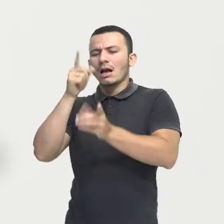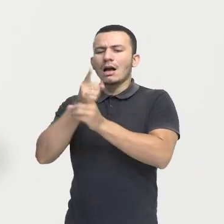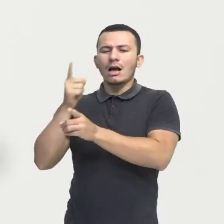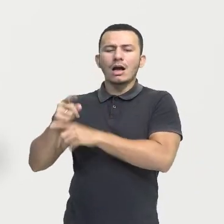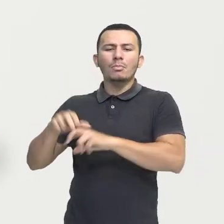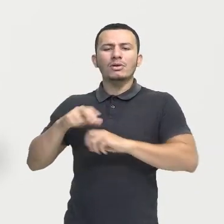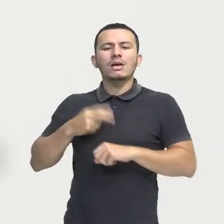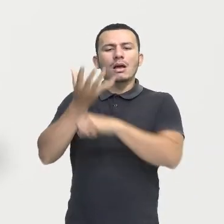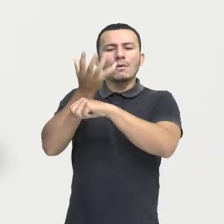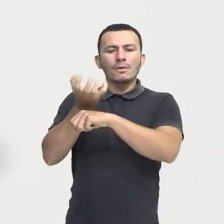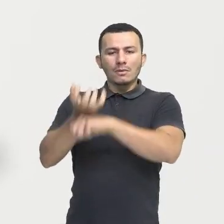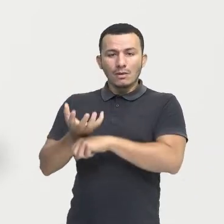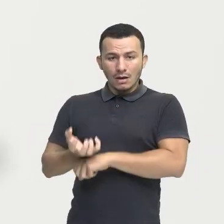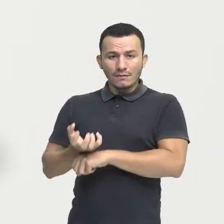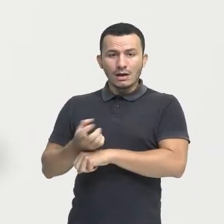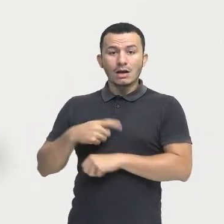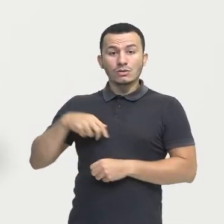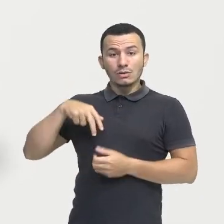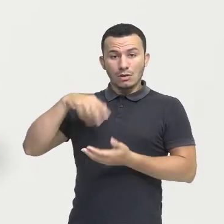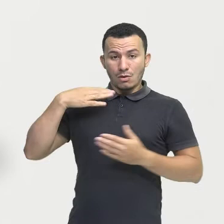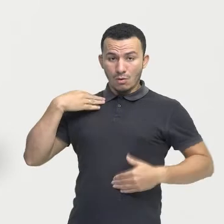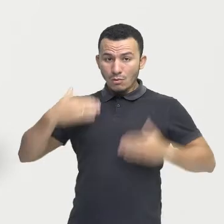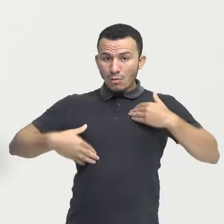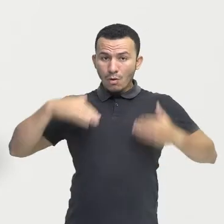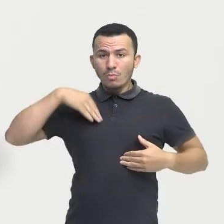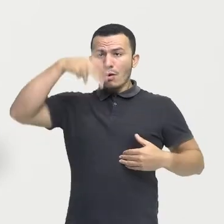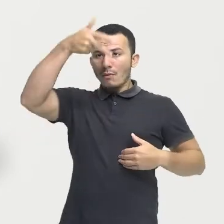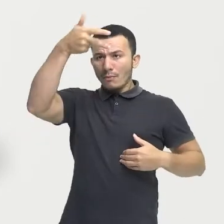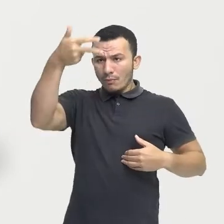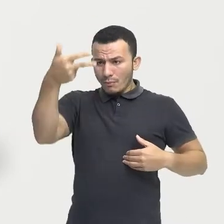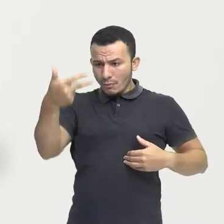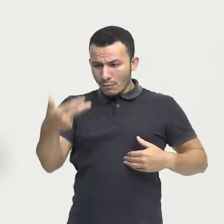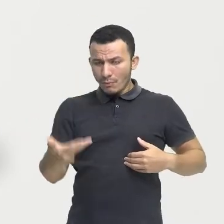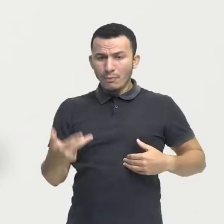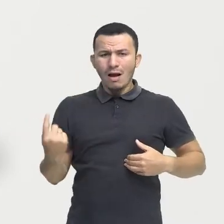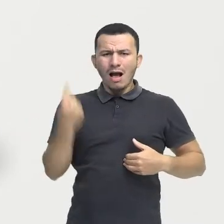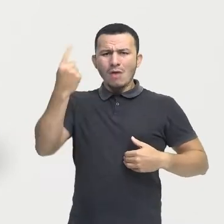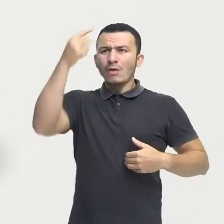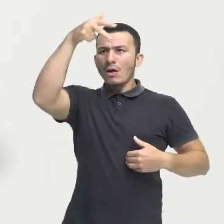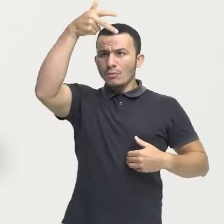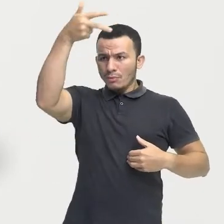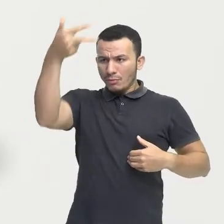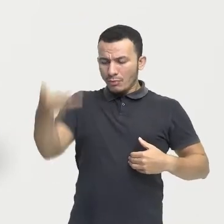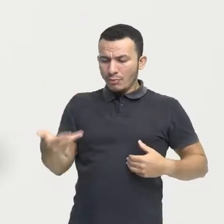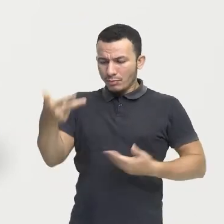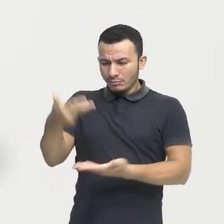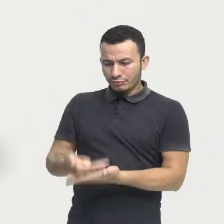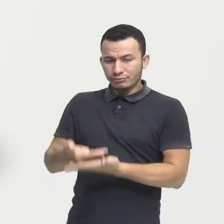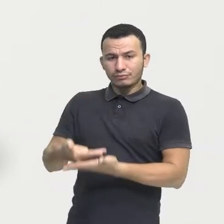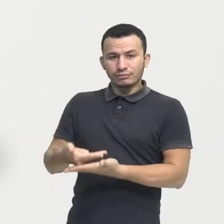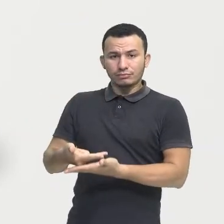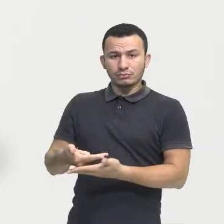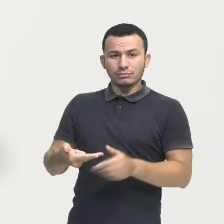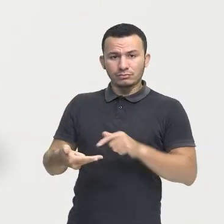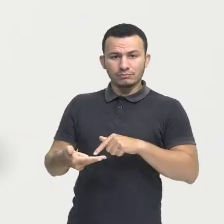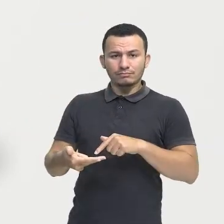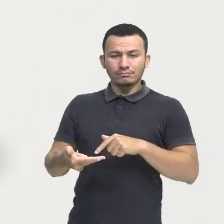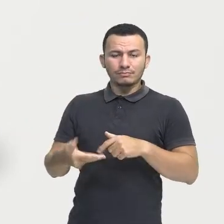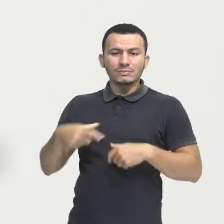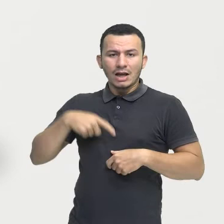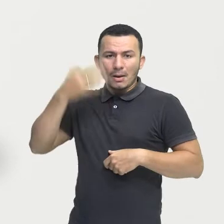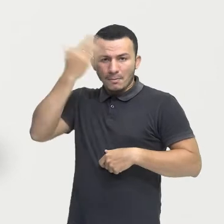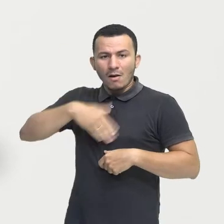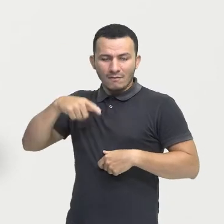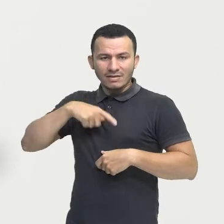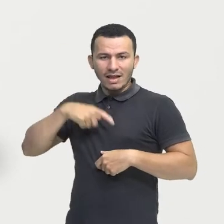gravidade. Todo corpo que cai, que sai de uma certa altura, ele vai para o chão. Né? Não tem como não provar, é